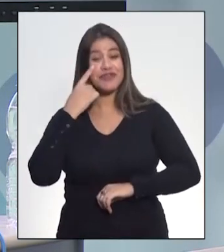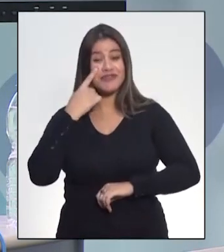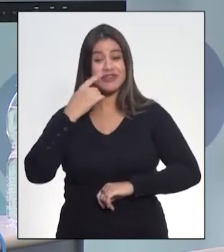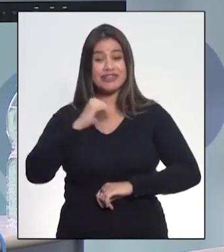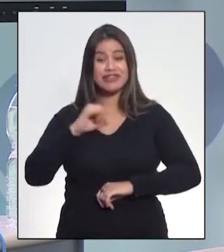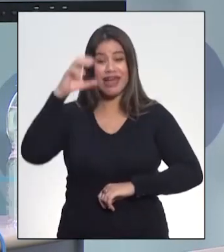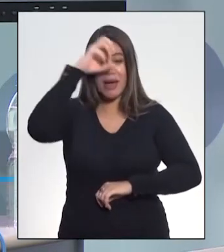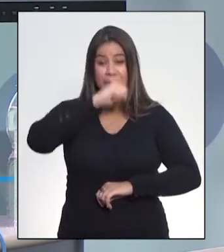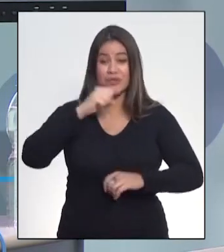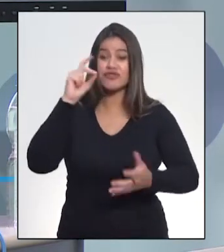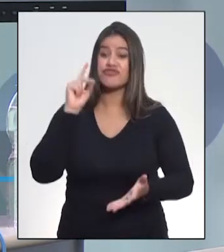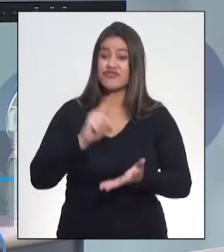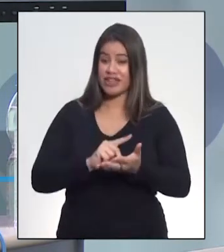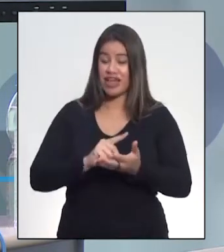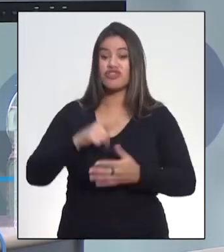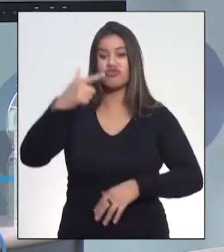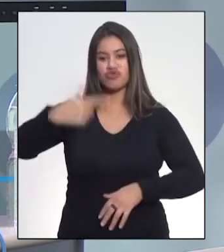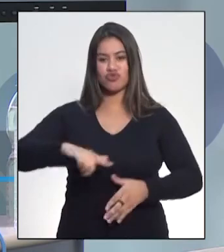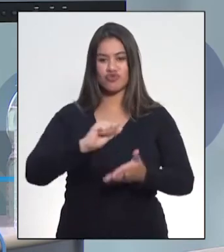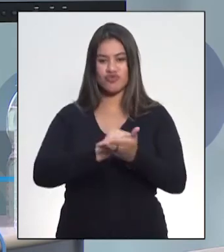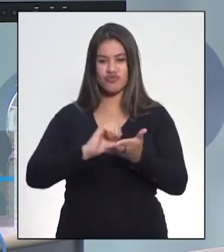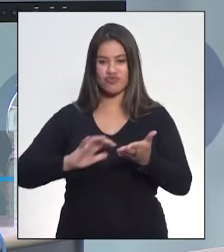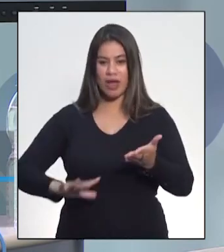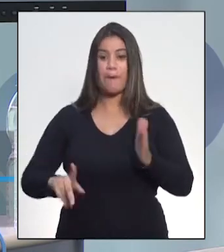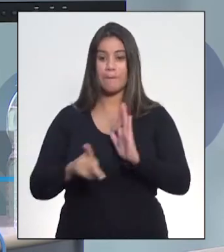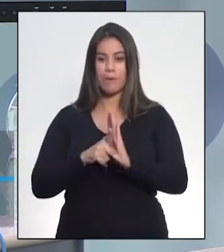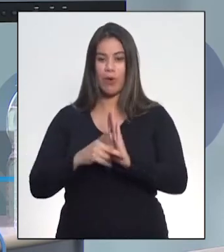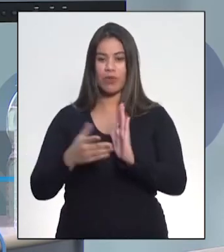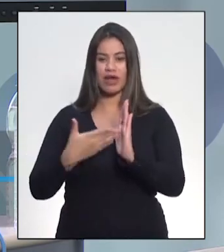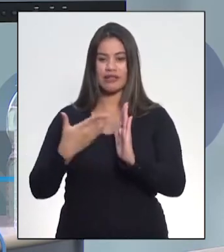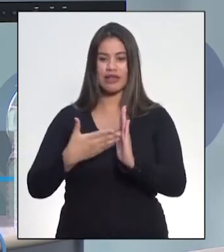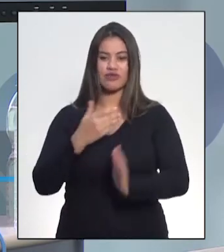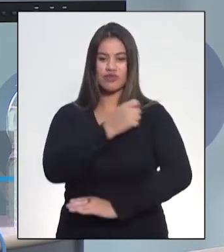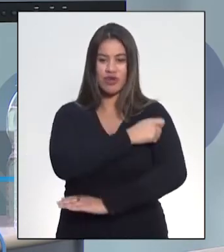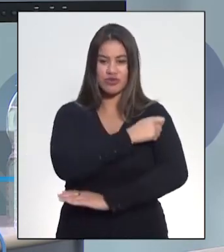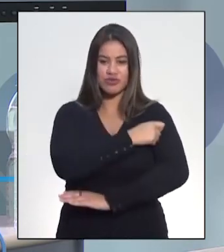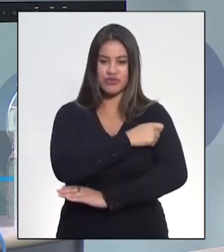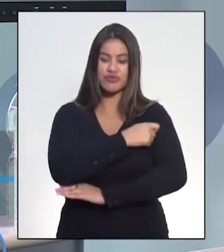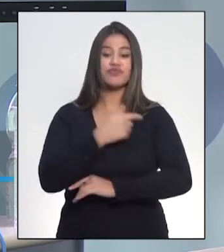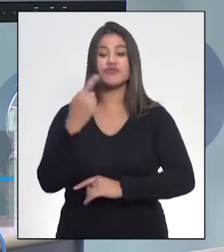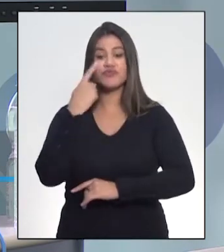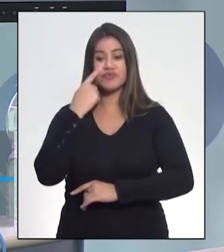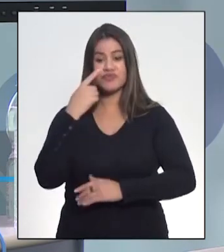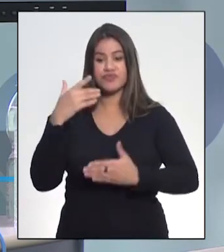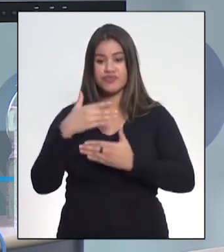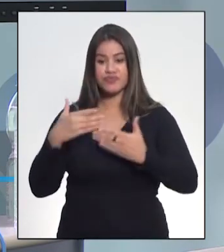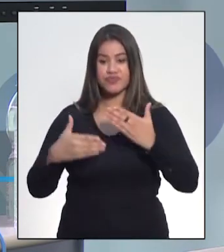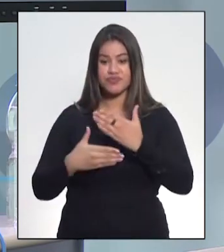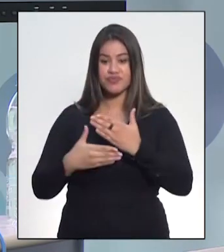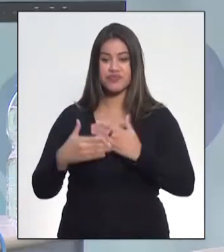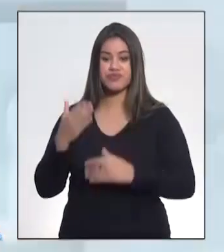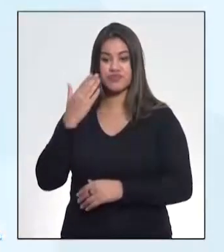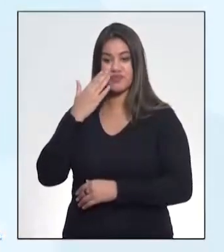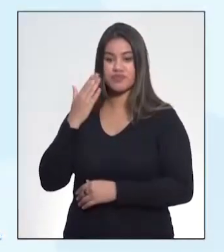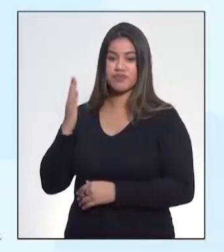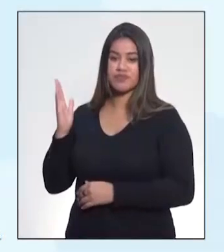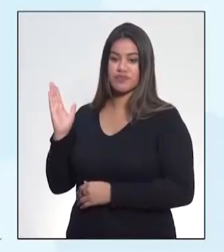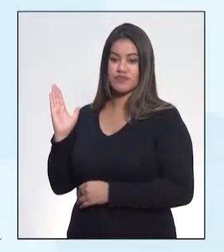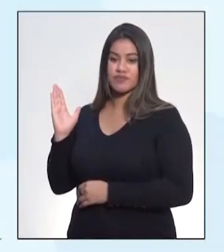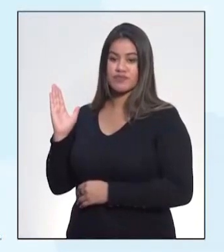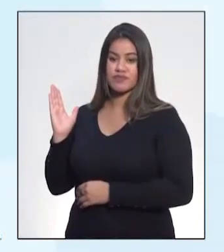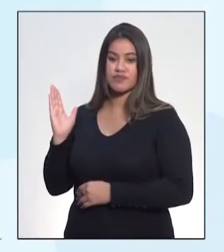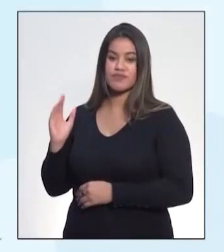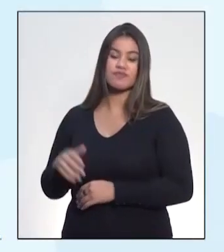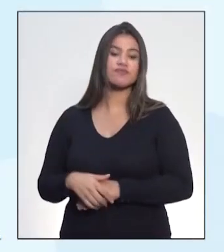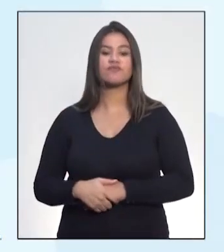Então, vou propor mais uma atividade, também do caderno do aluno. Próxima atividade, atividade 2, por favor. Vamos lá?